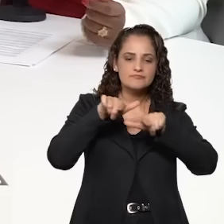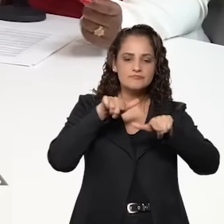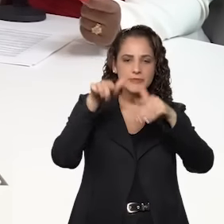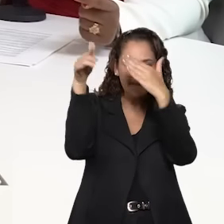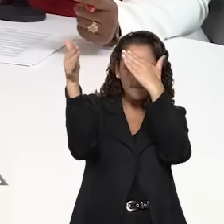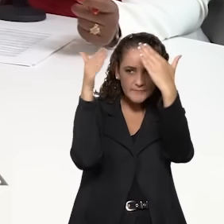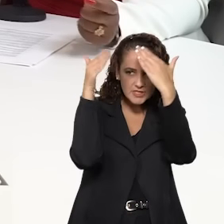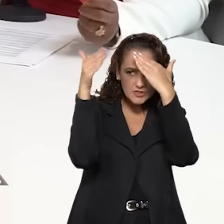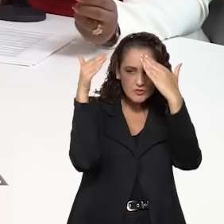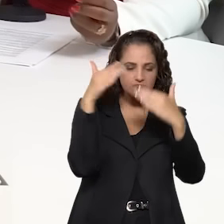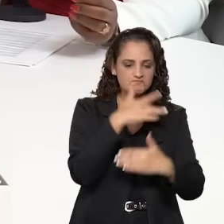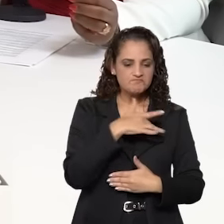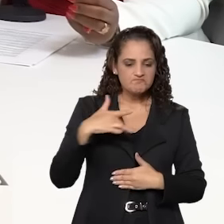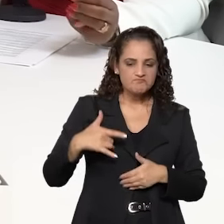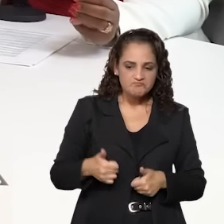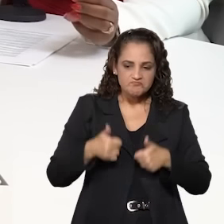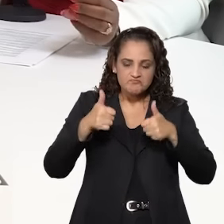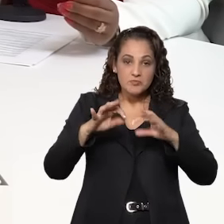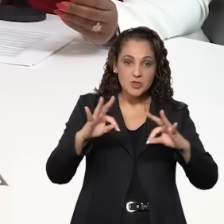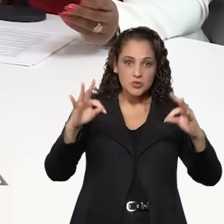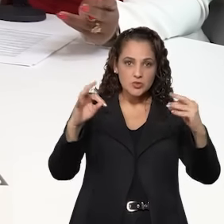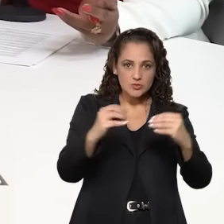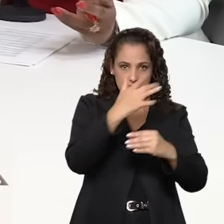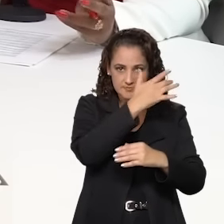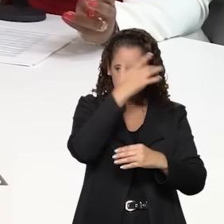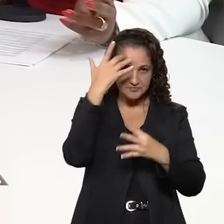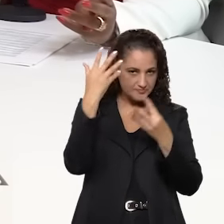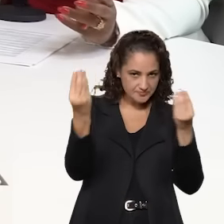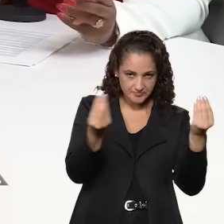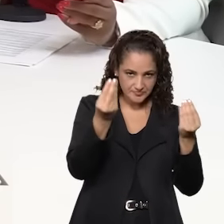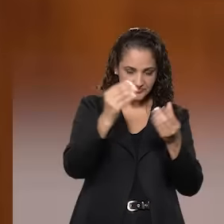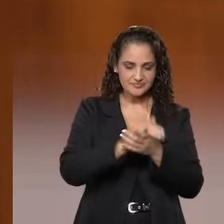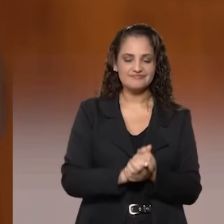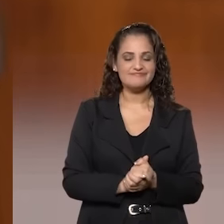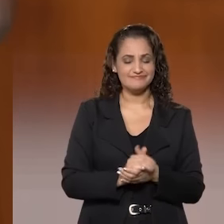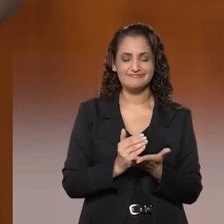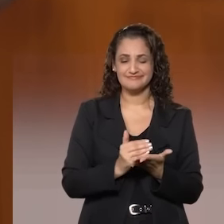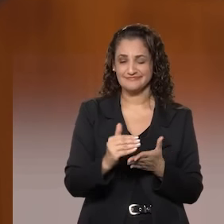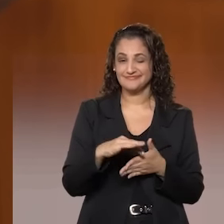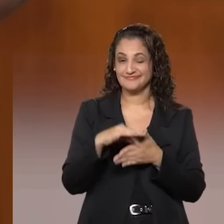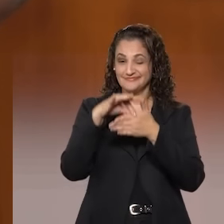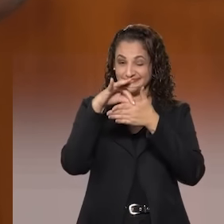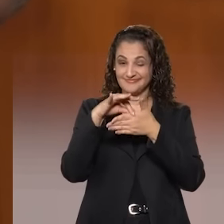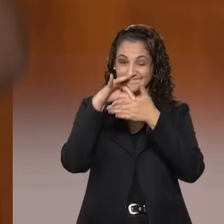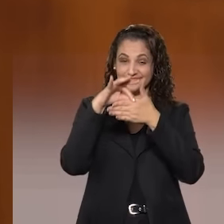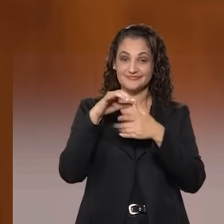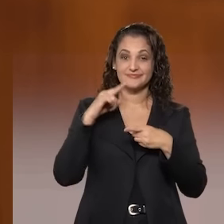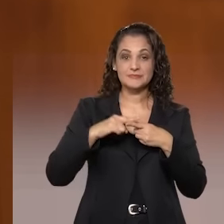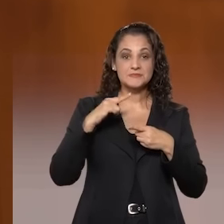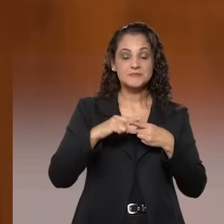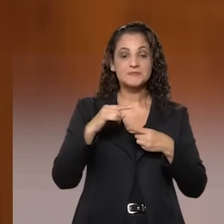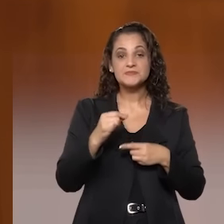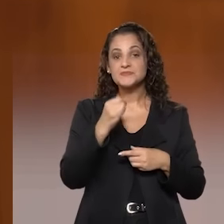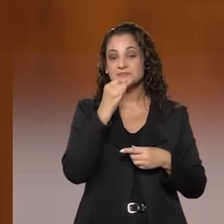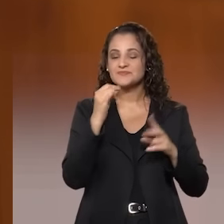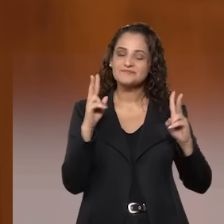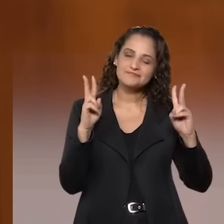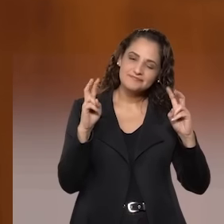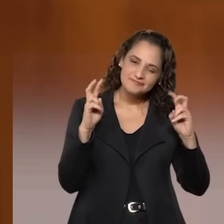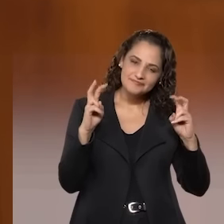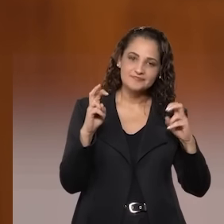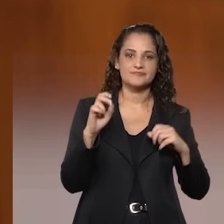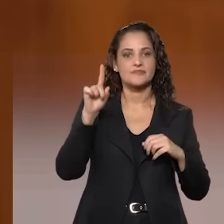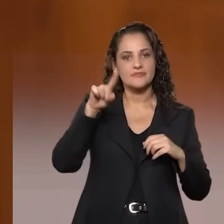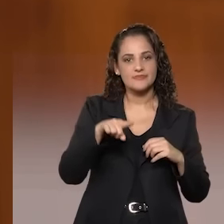começando pela liderança porque o exemplo entre aspas ele é vertical é top Down Então se se a